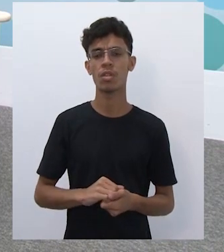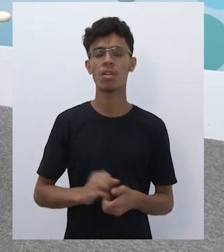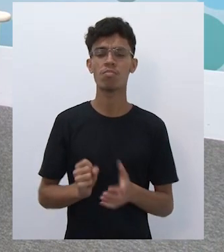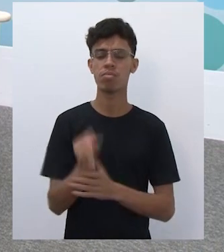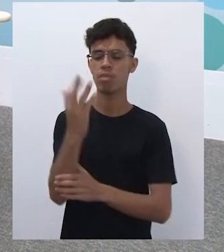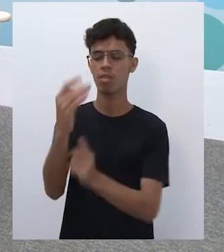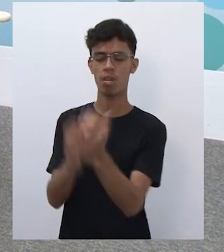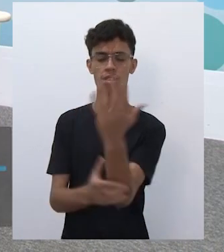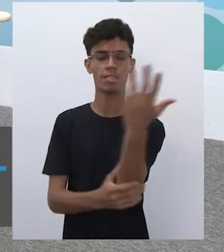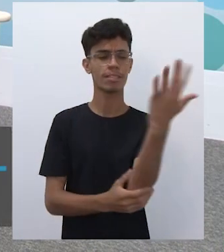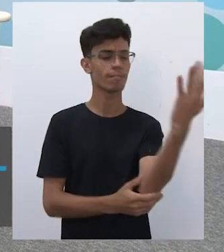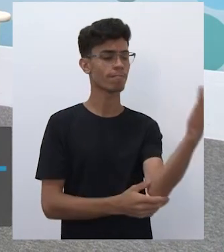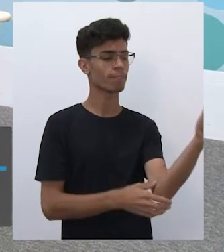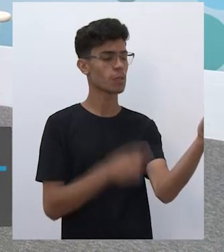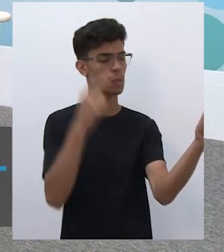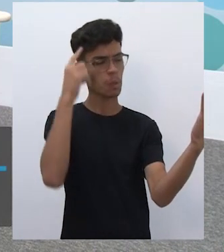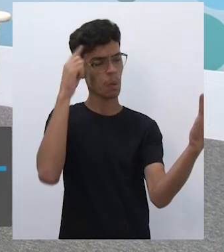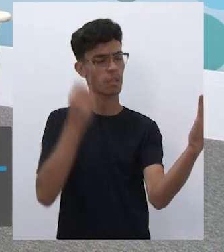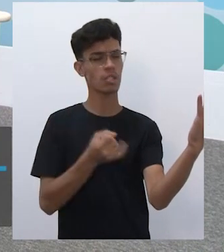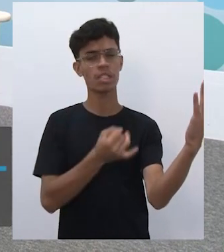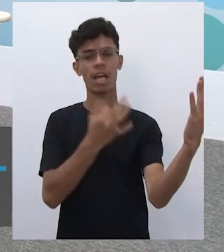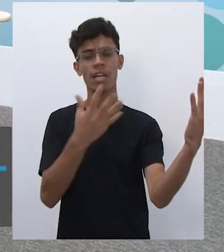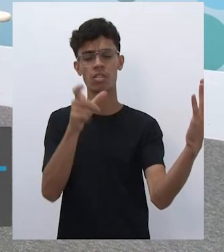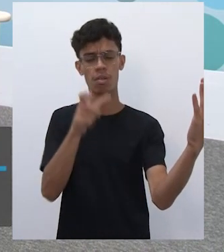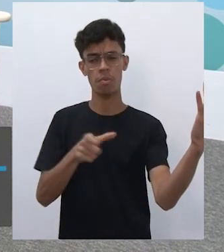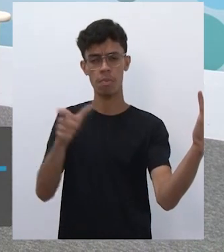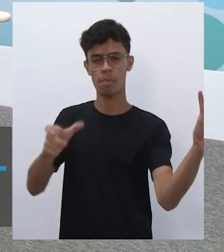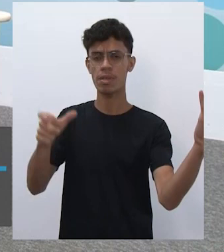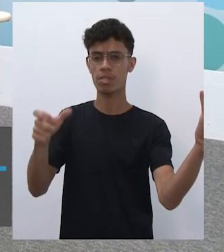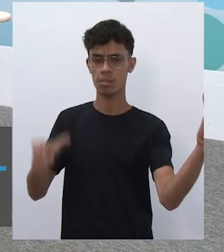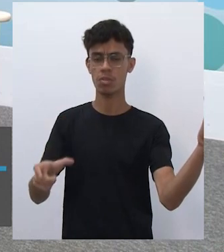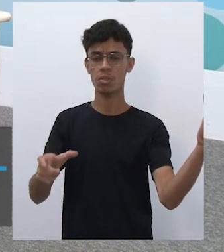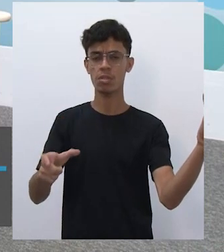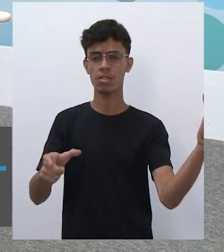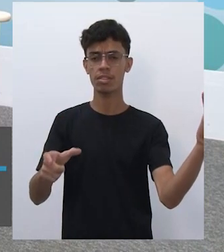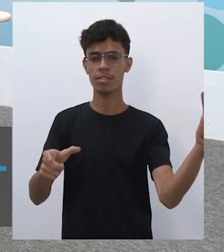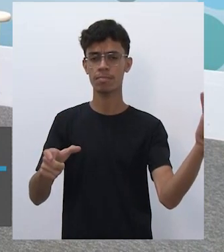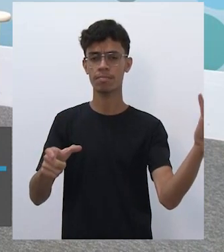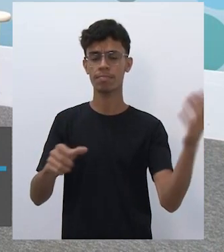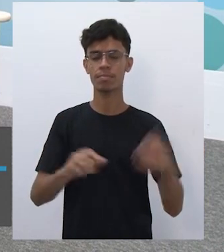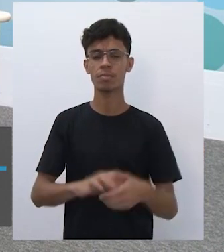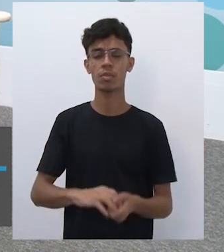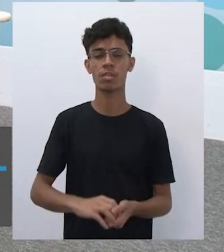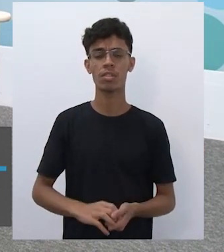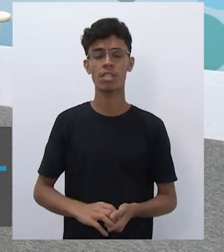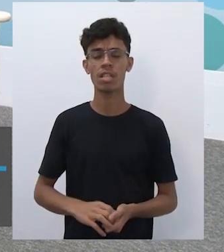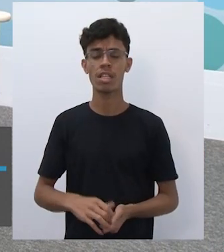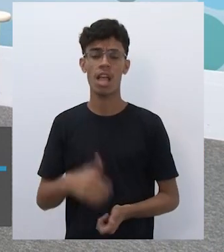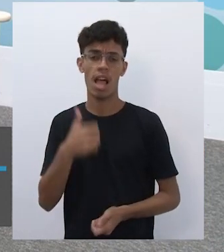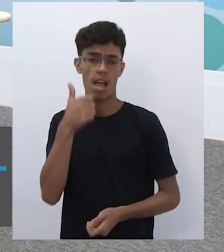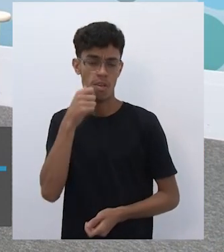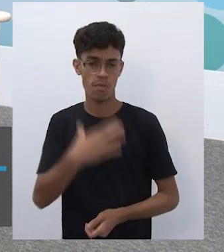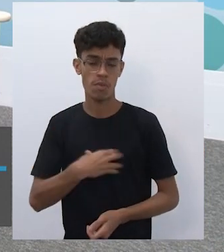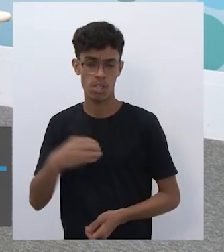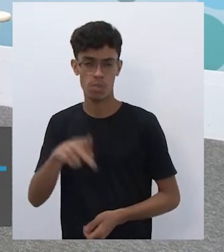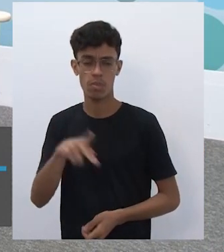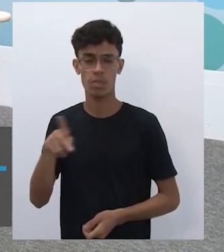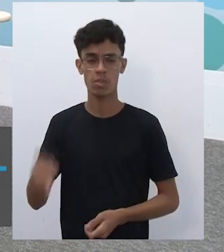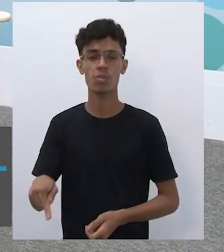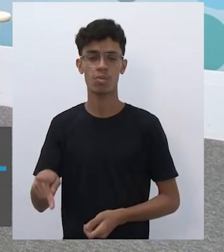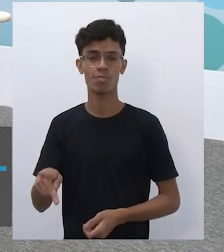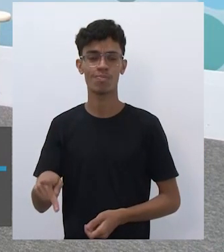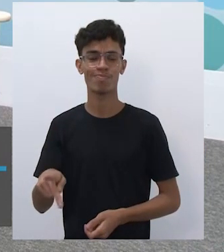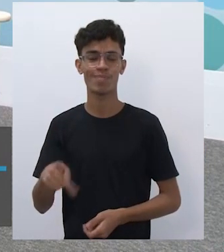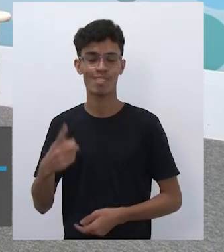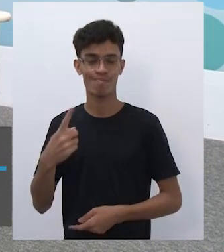árvores plantar. que vai plantar e também as pessoas, não é? Sim. A filha do professor Anderson será beneficiada, Sim. não é? Os